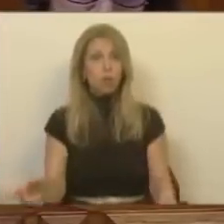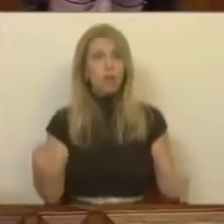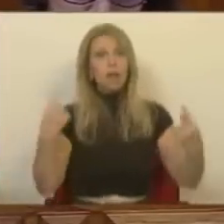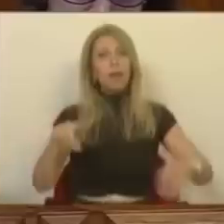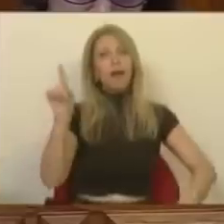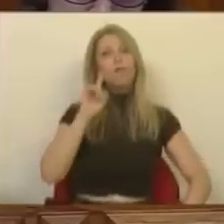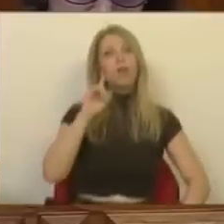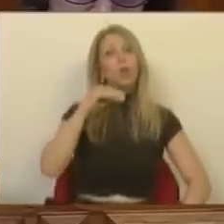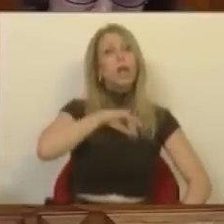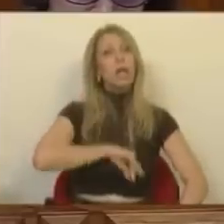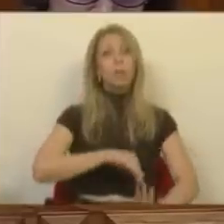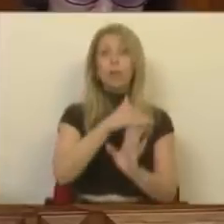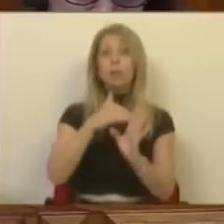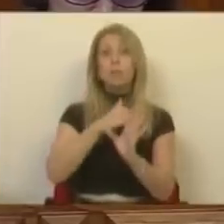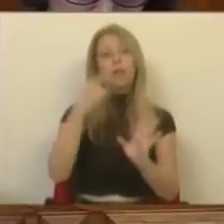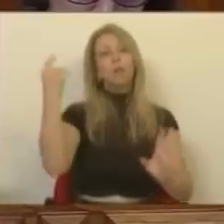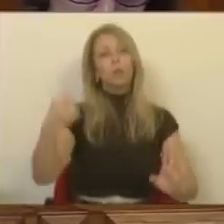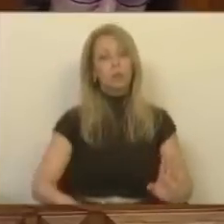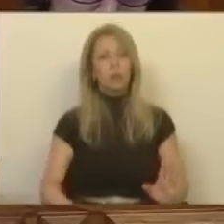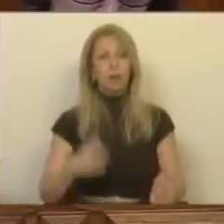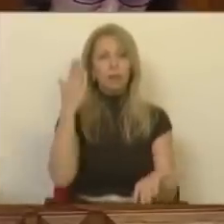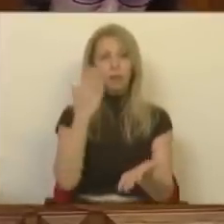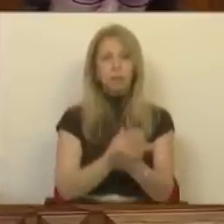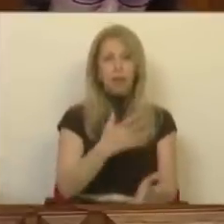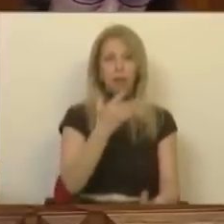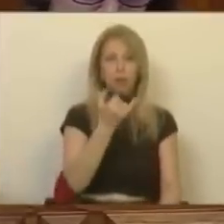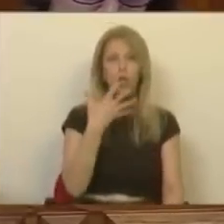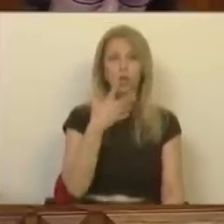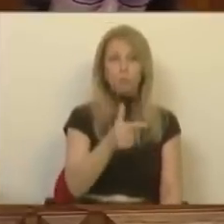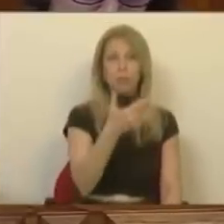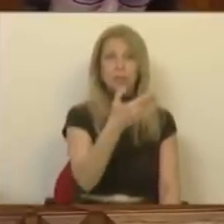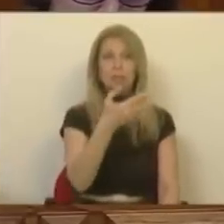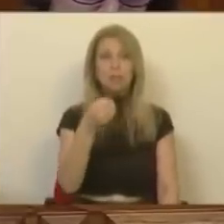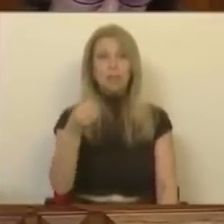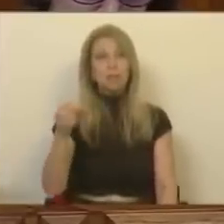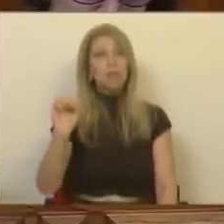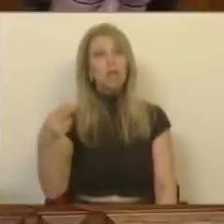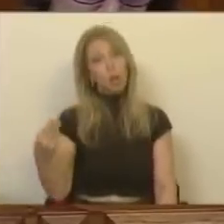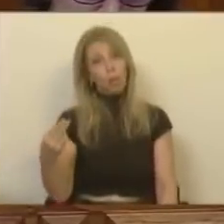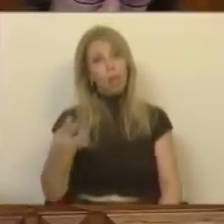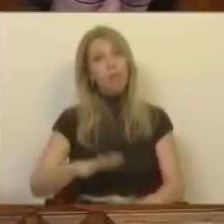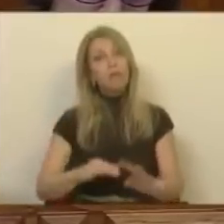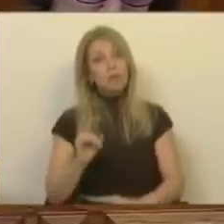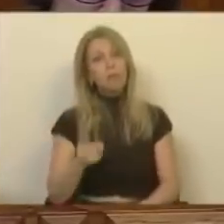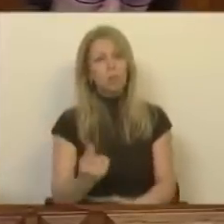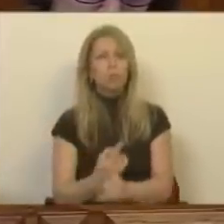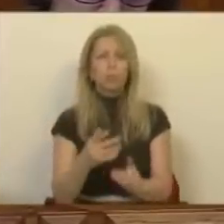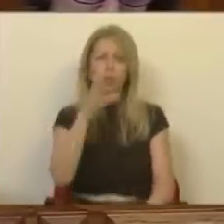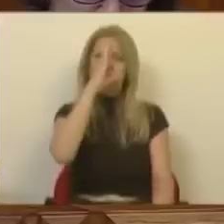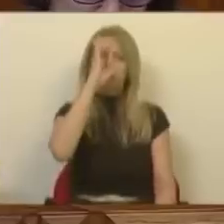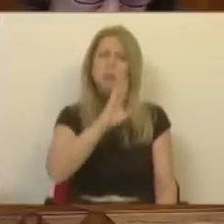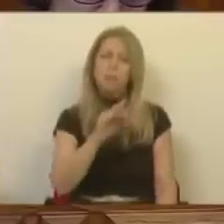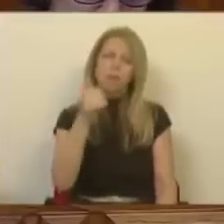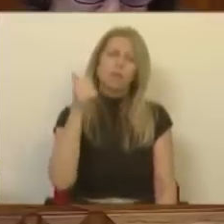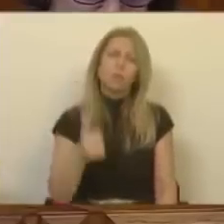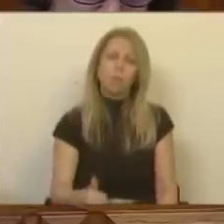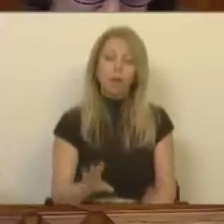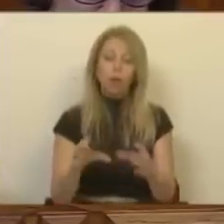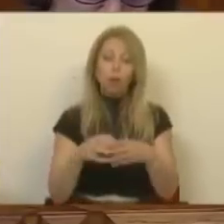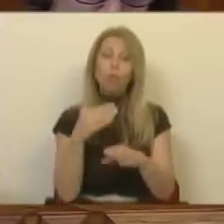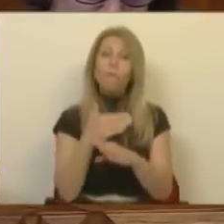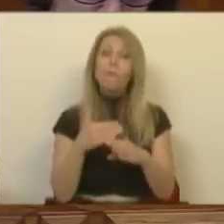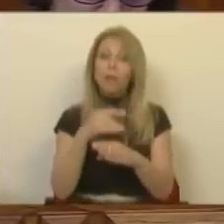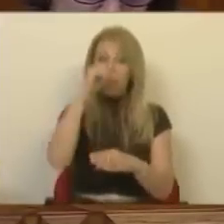o dobro do rendimento médio até 2.700 euros e veremos isto que temos bem conscientes das dificuldades que a classe média está em